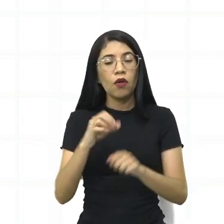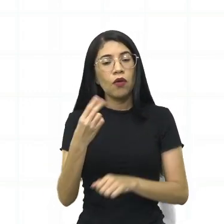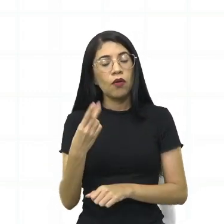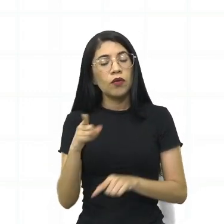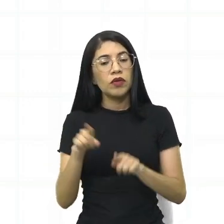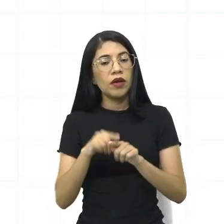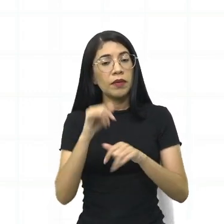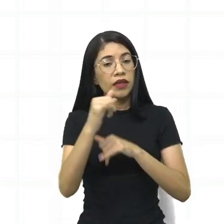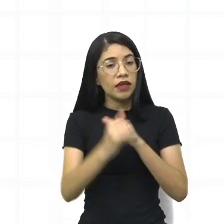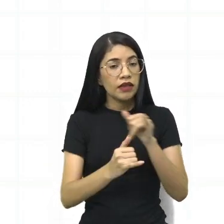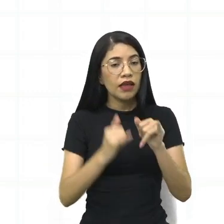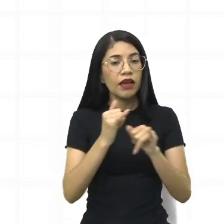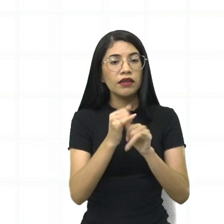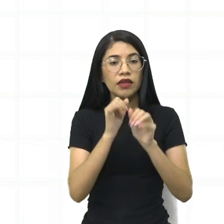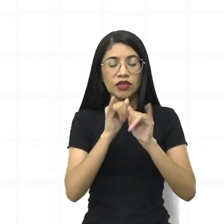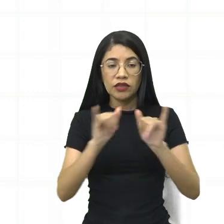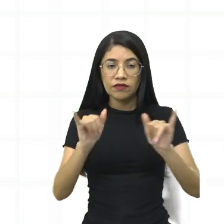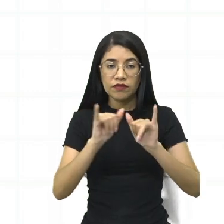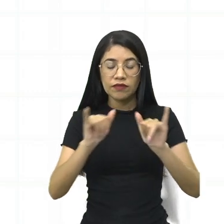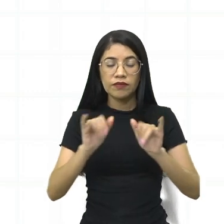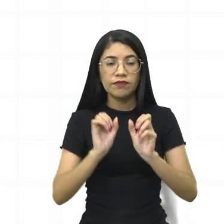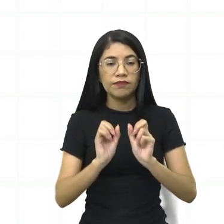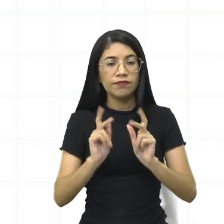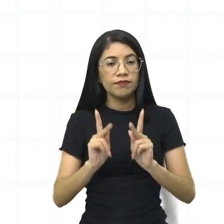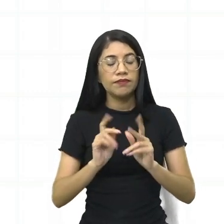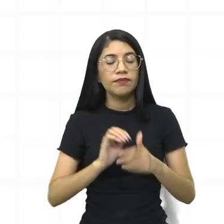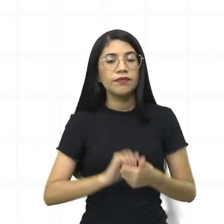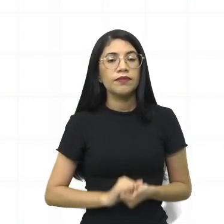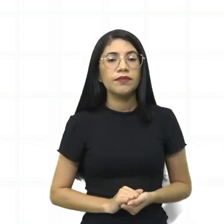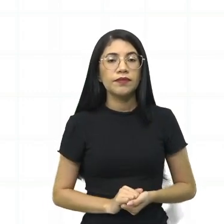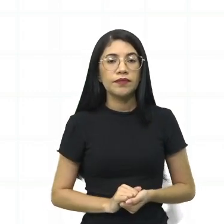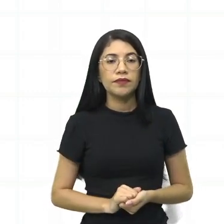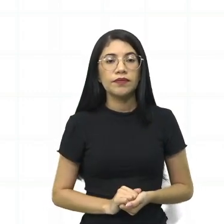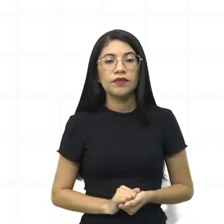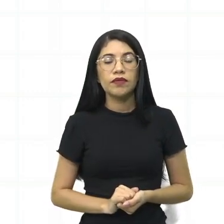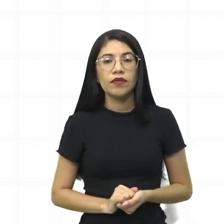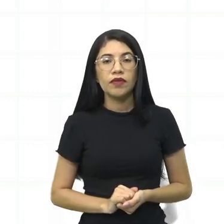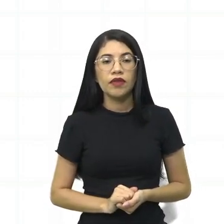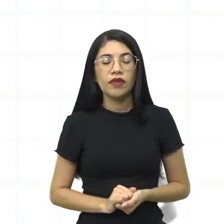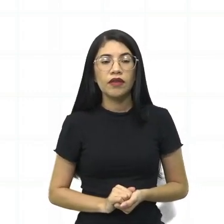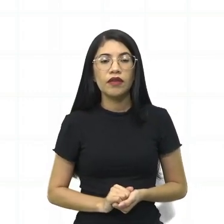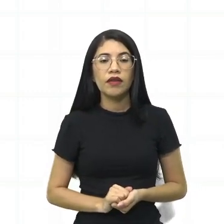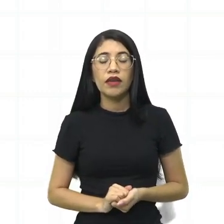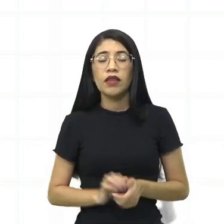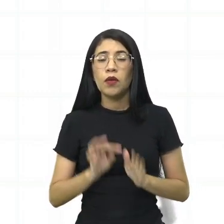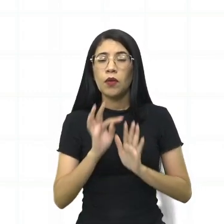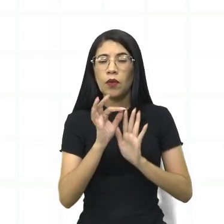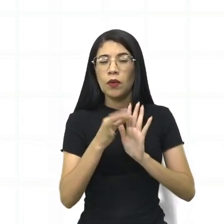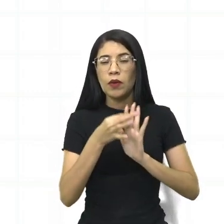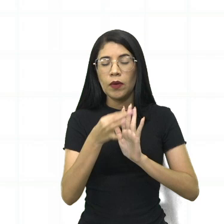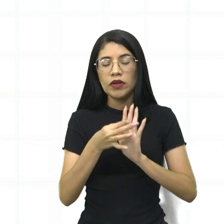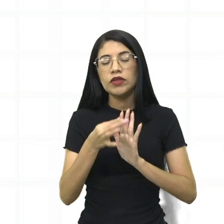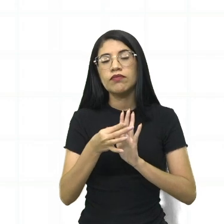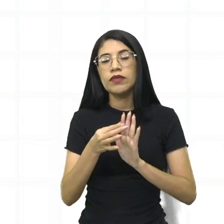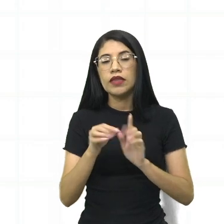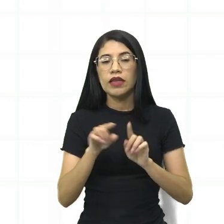digital, esse tipo de artigo, certo? Então, artigo de opinião, texto